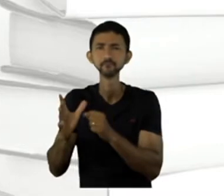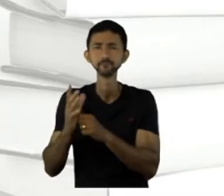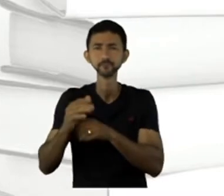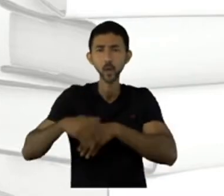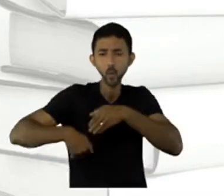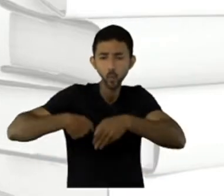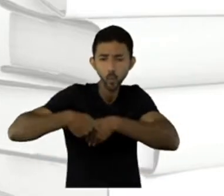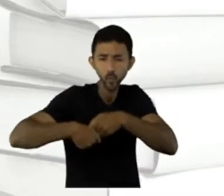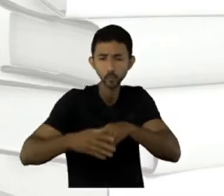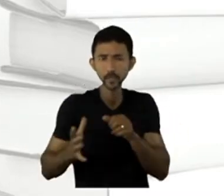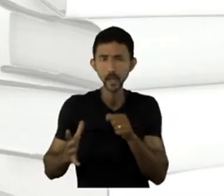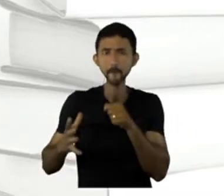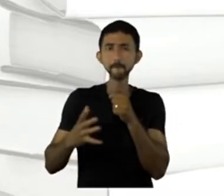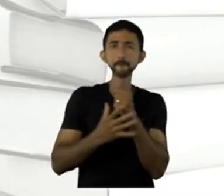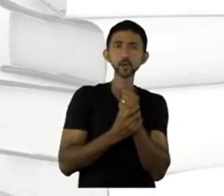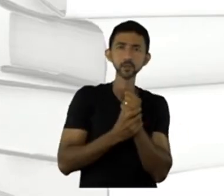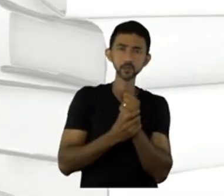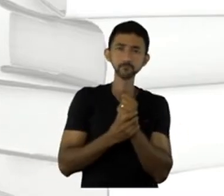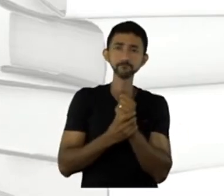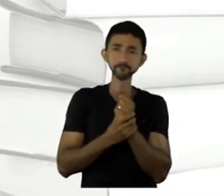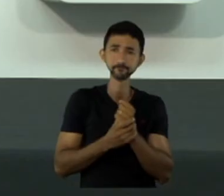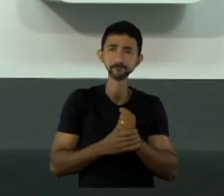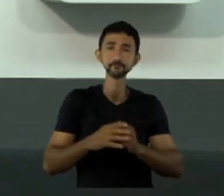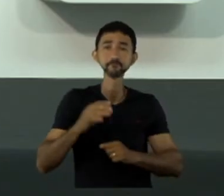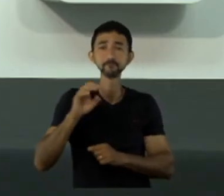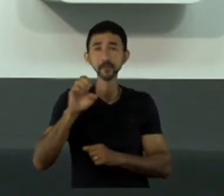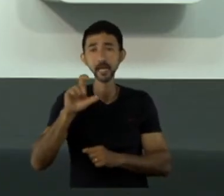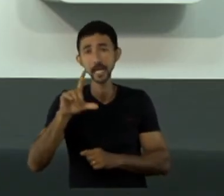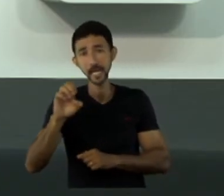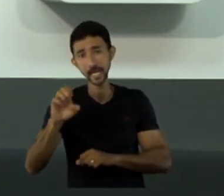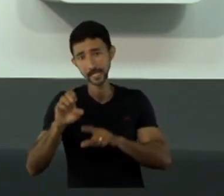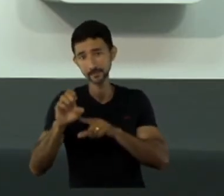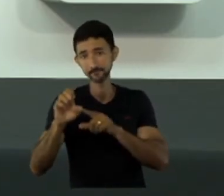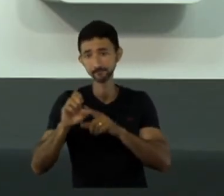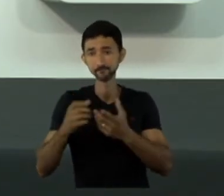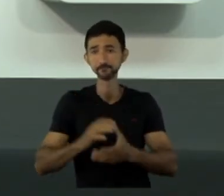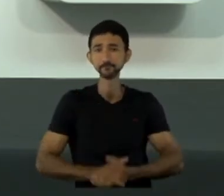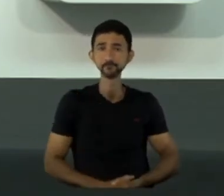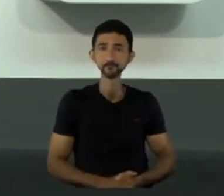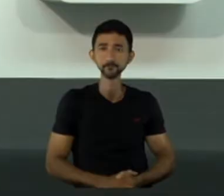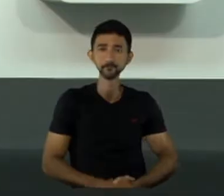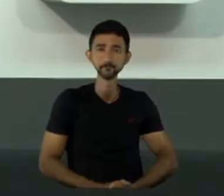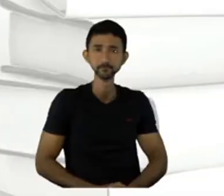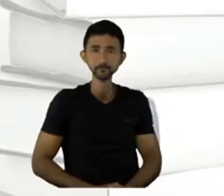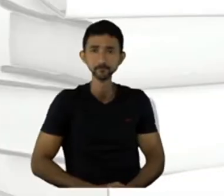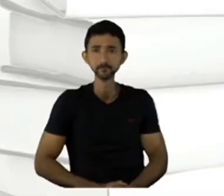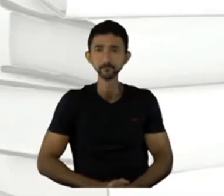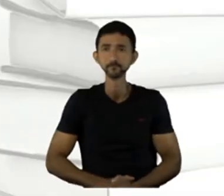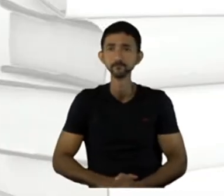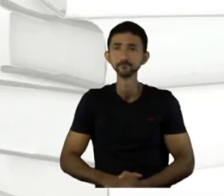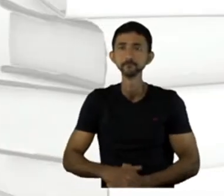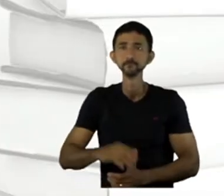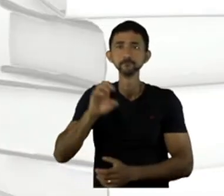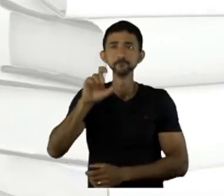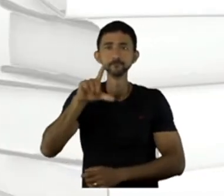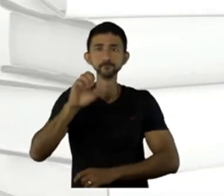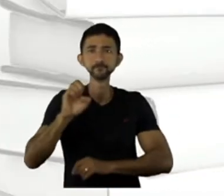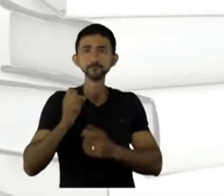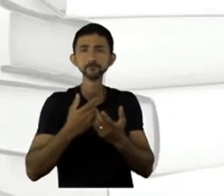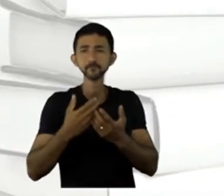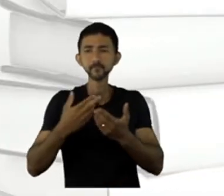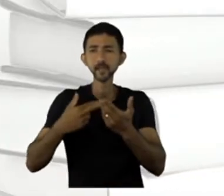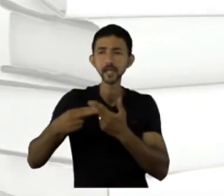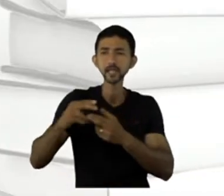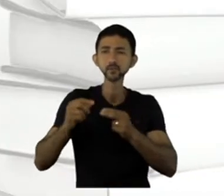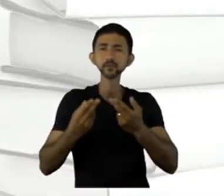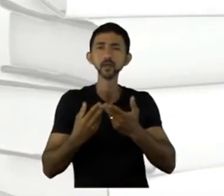curupira é o protetor da natureza, nós utilizamos um pronome, que é a palavrinha aí, olha só. O que é que ele faz? Ele está